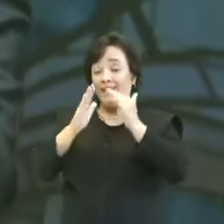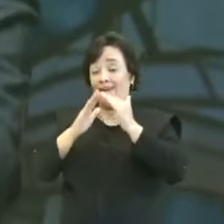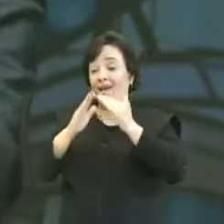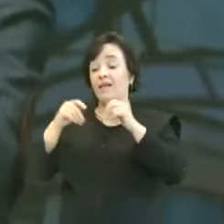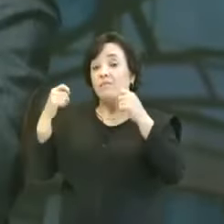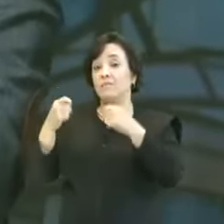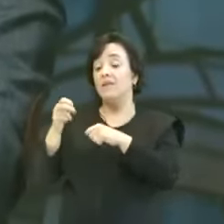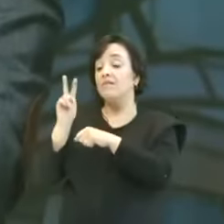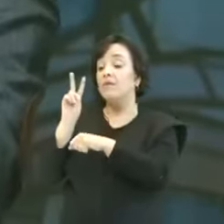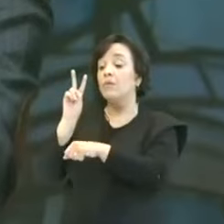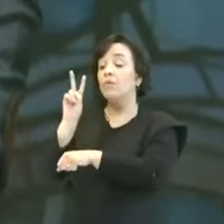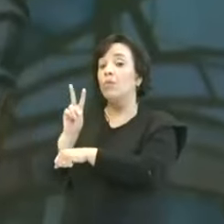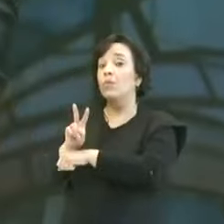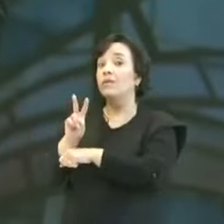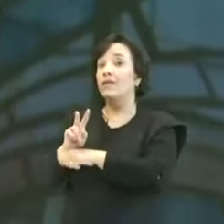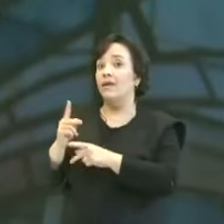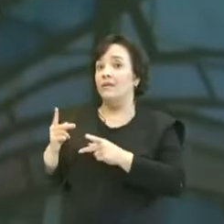protegê-la